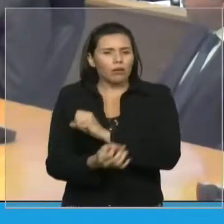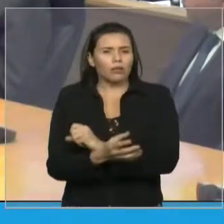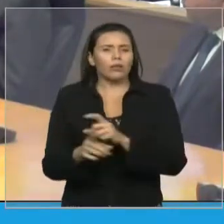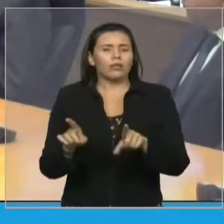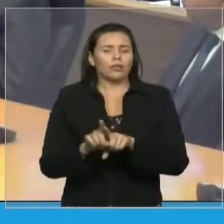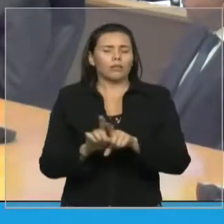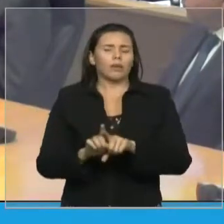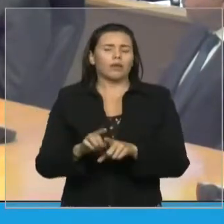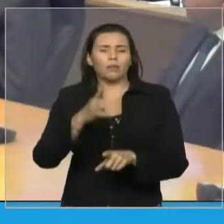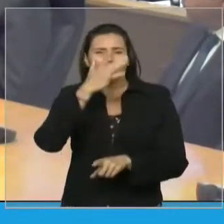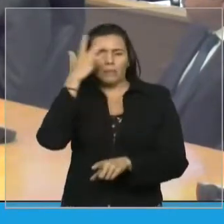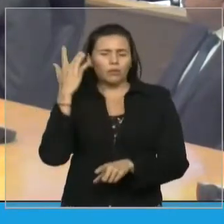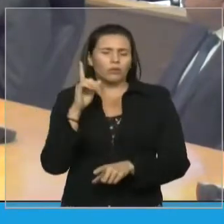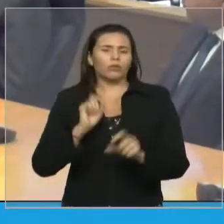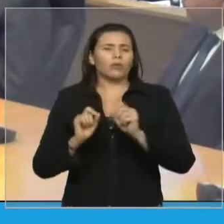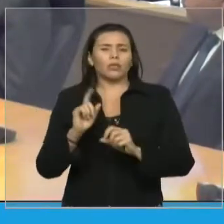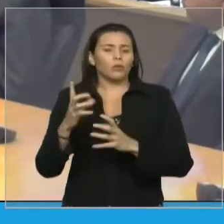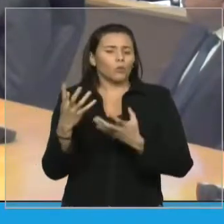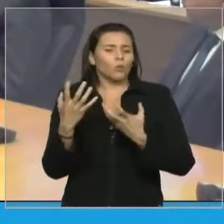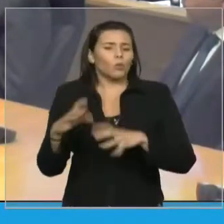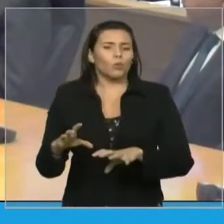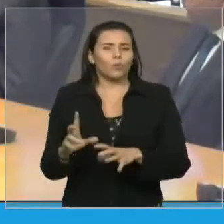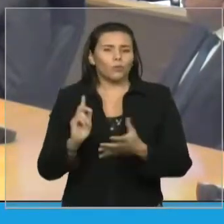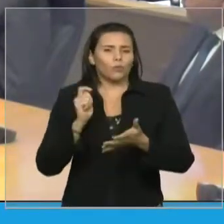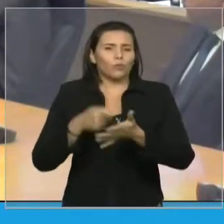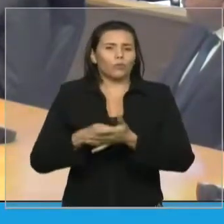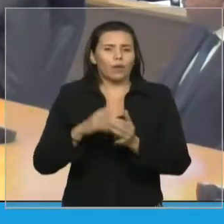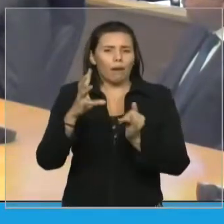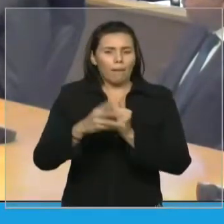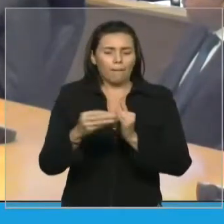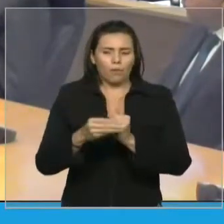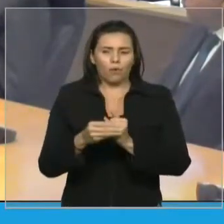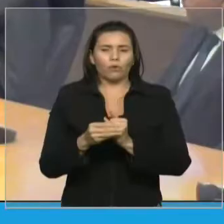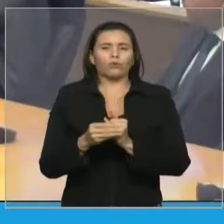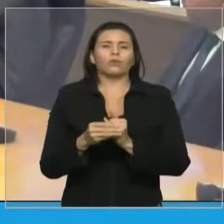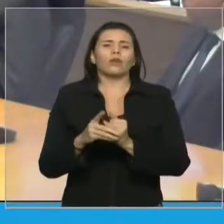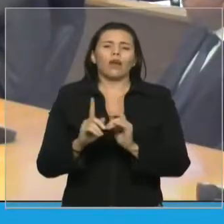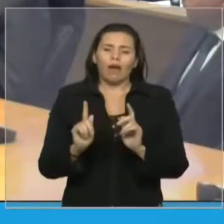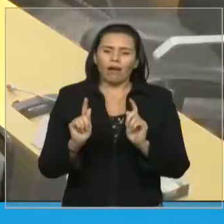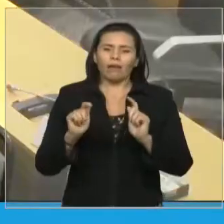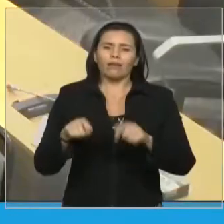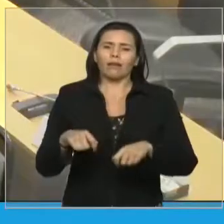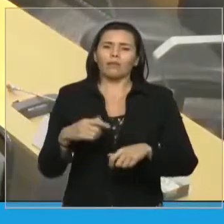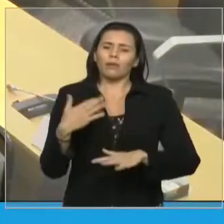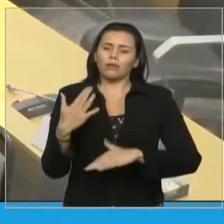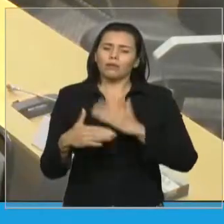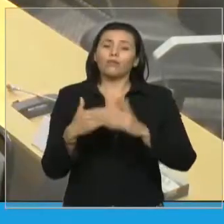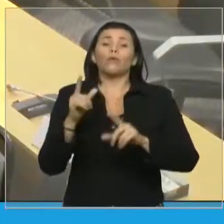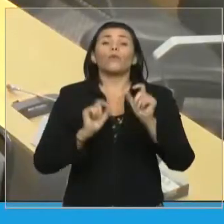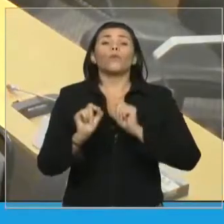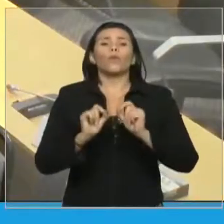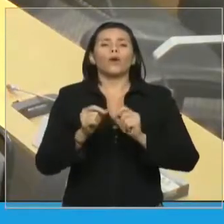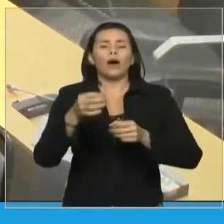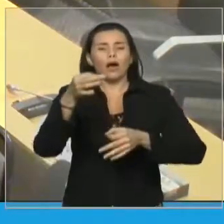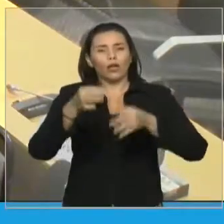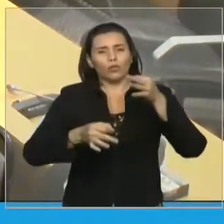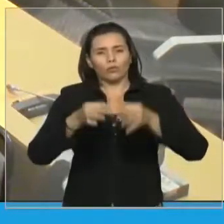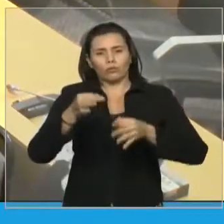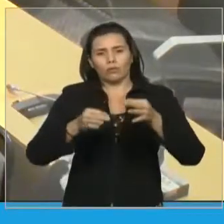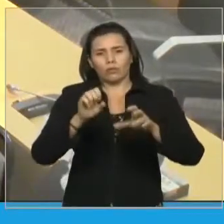sonegação e, claro, à promoção da justiça social, que é o objetivo